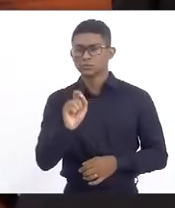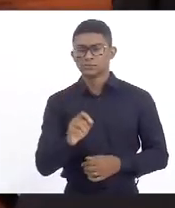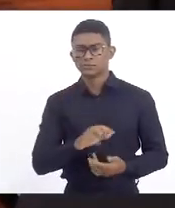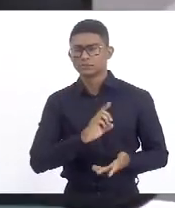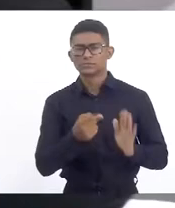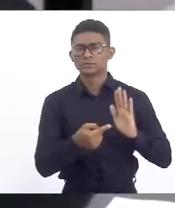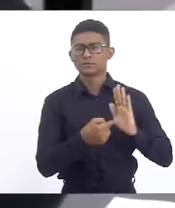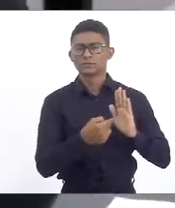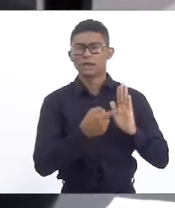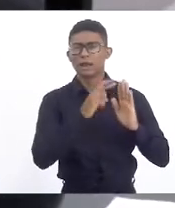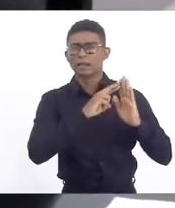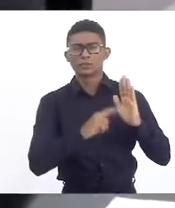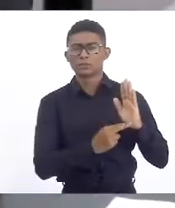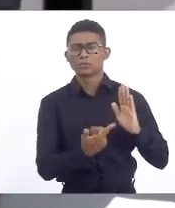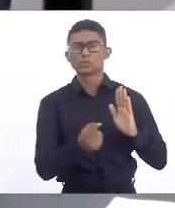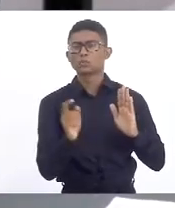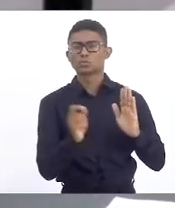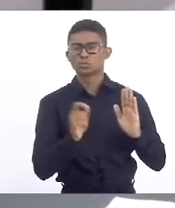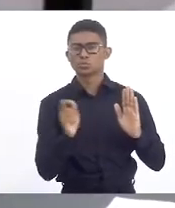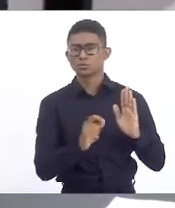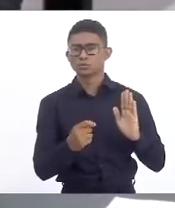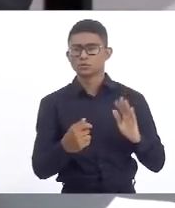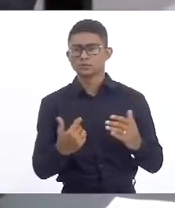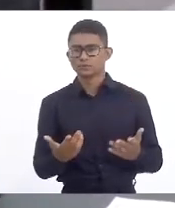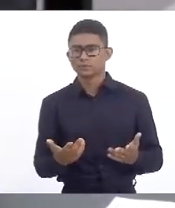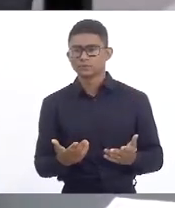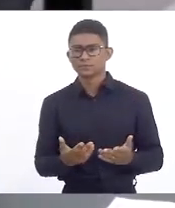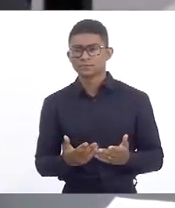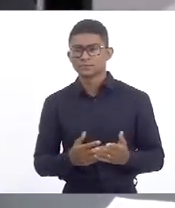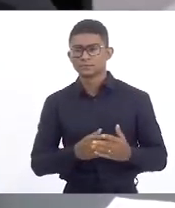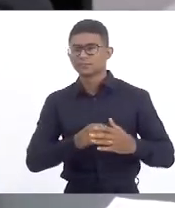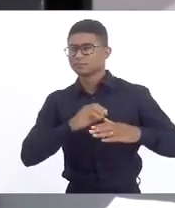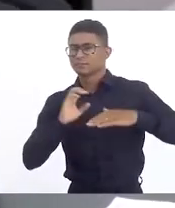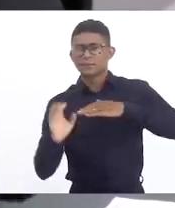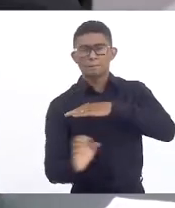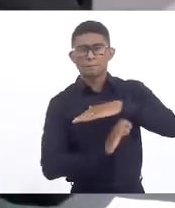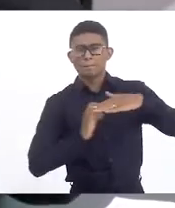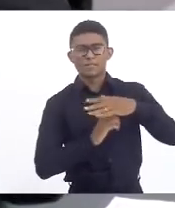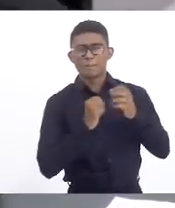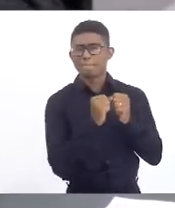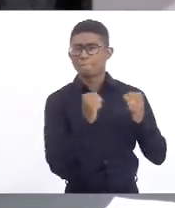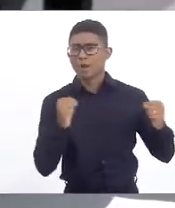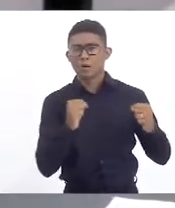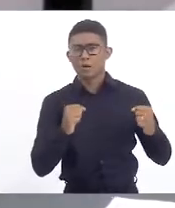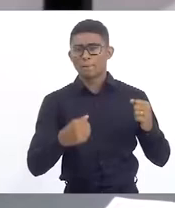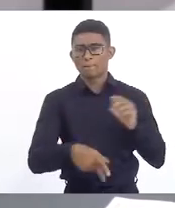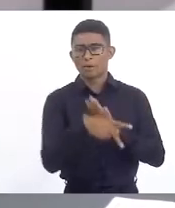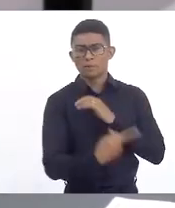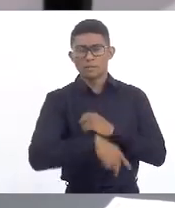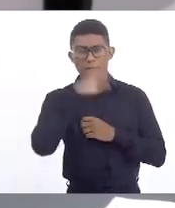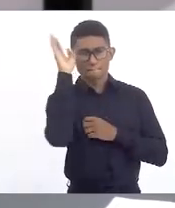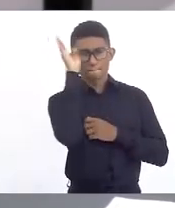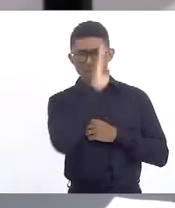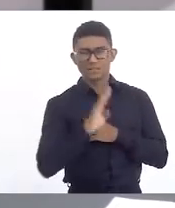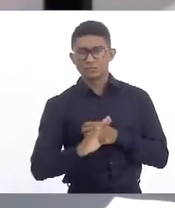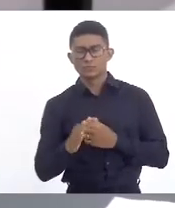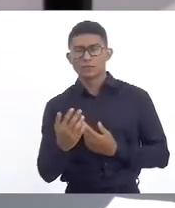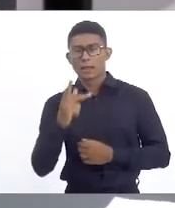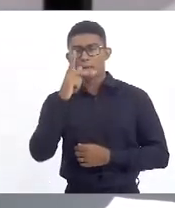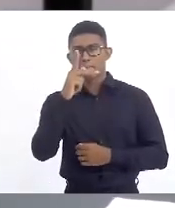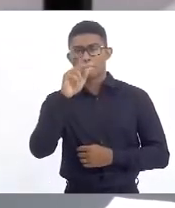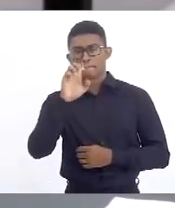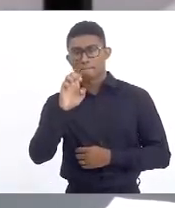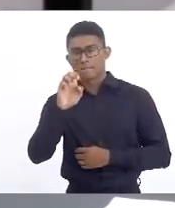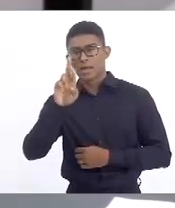mais, nada menos que a maior estatal do Brasil, uma das maiores do mundo, que é a Petrobras,